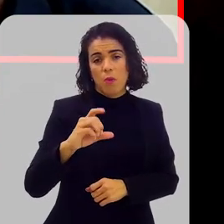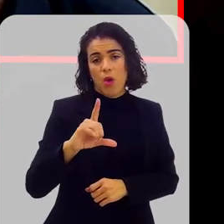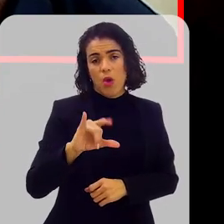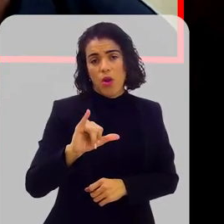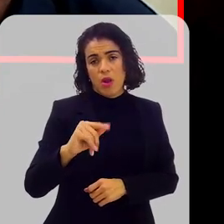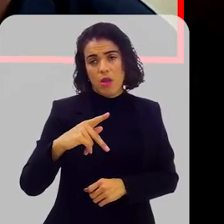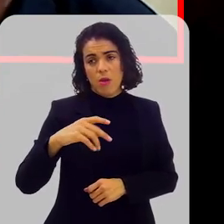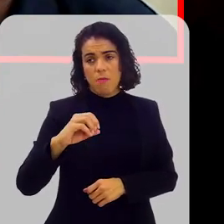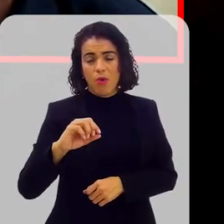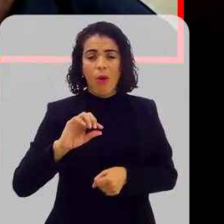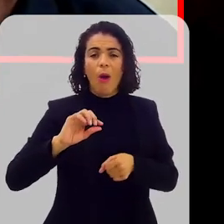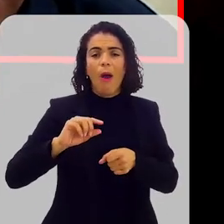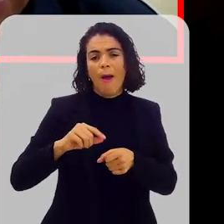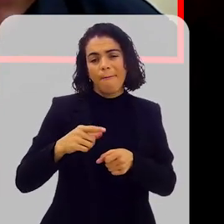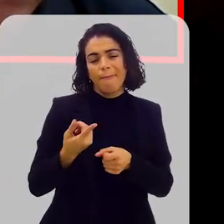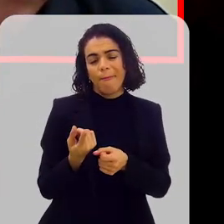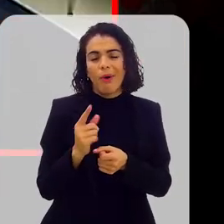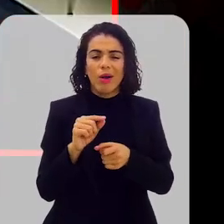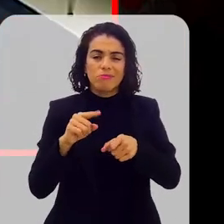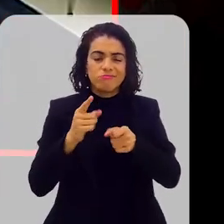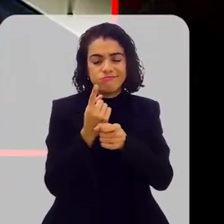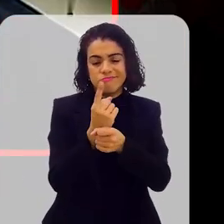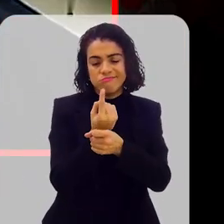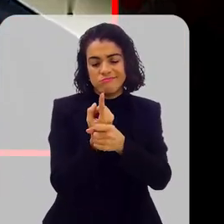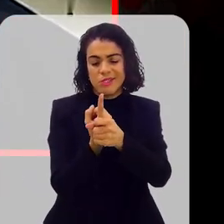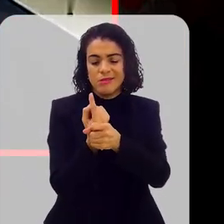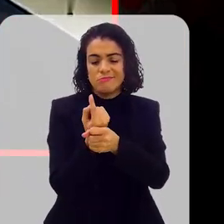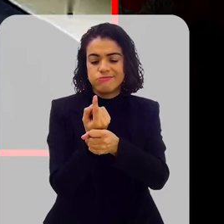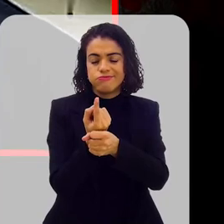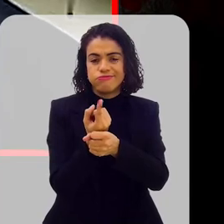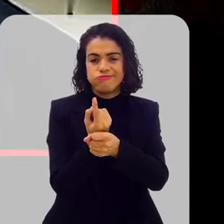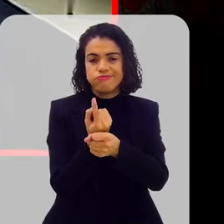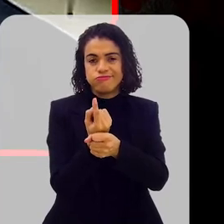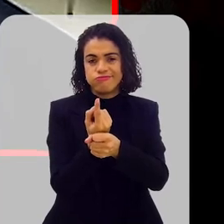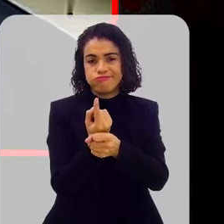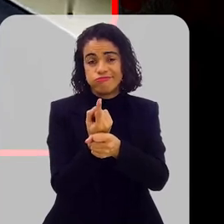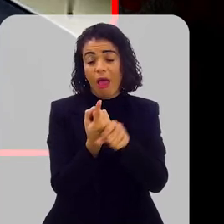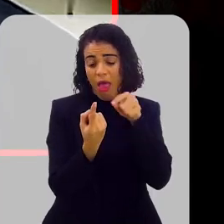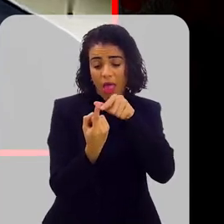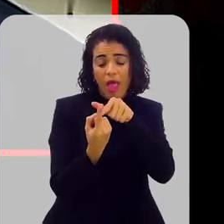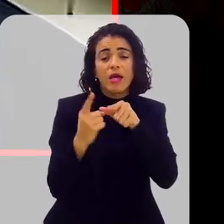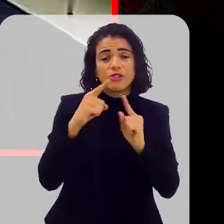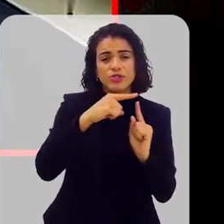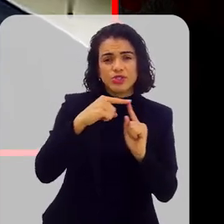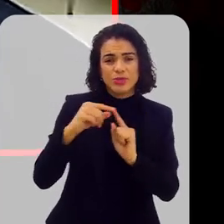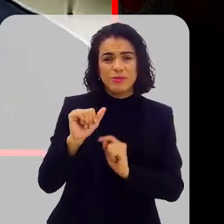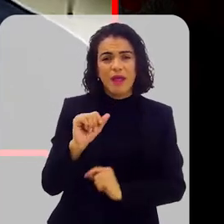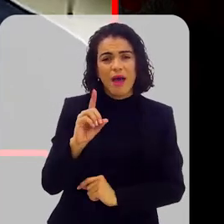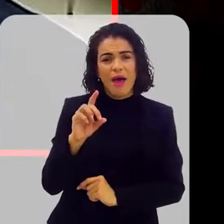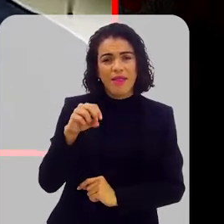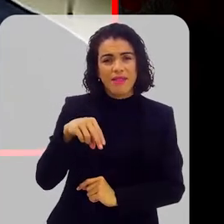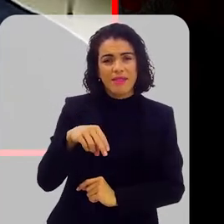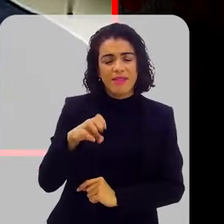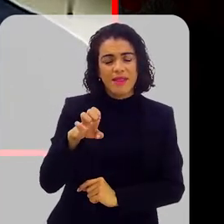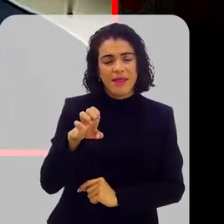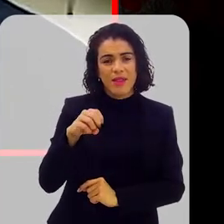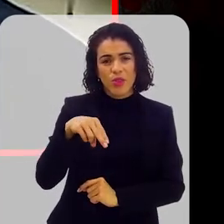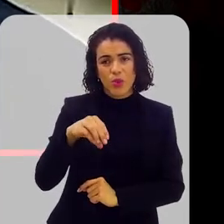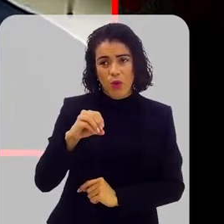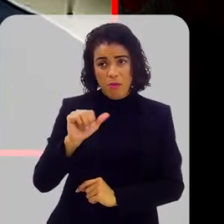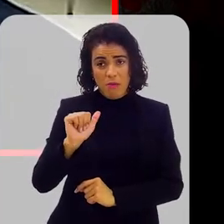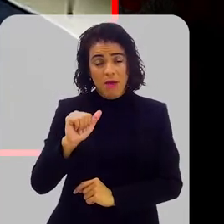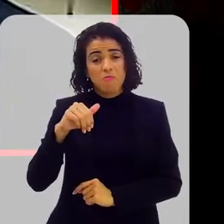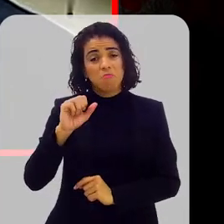pólipo, né? Esses Pólipo. pólipos benignos, a gente chama de pólipos adenomatosos, que são adenomas, eles podem